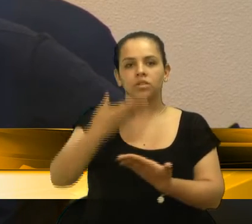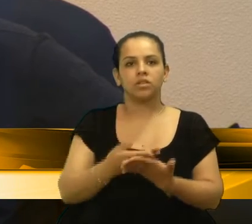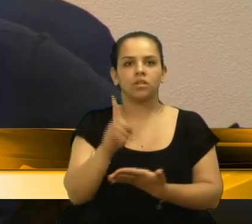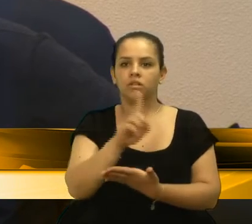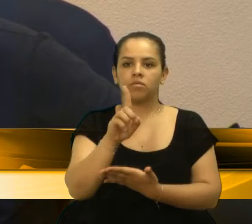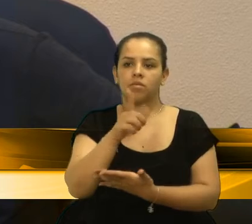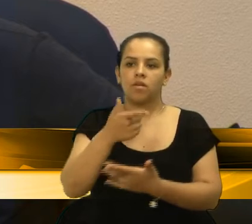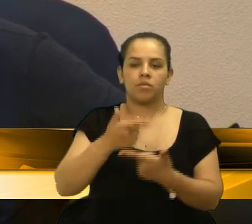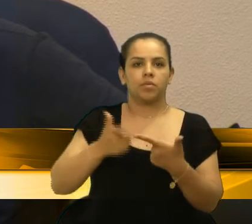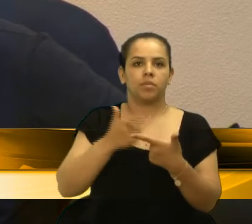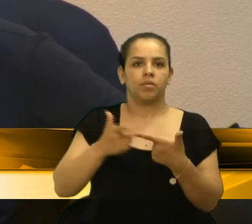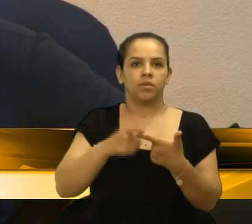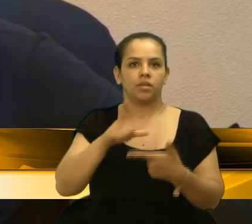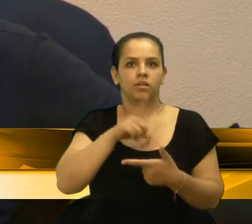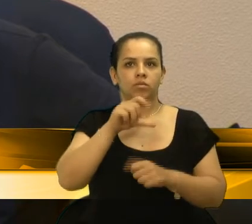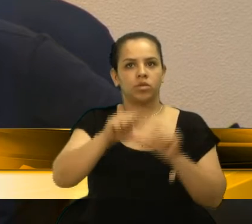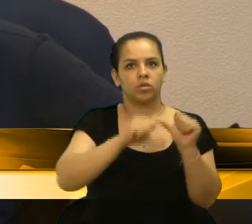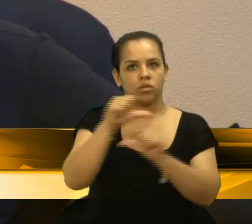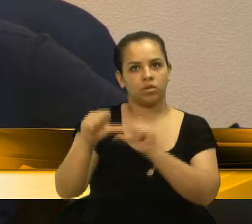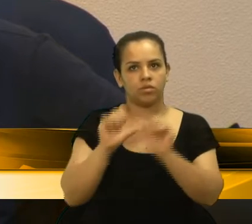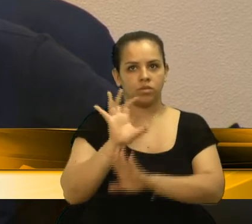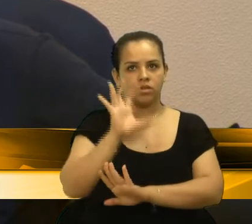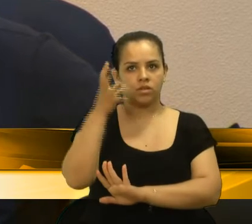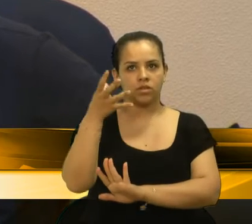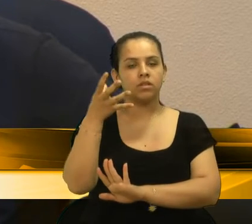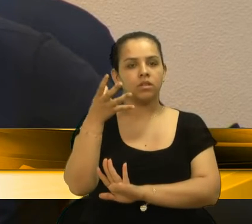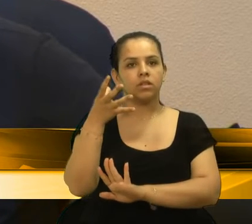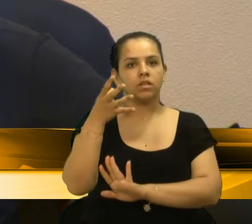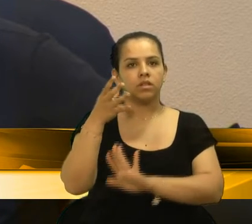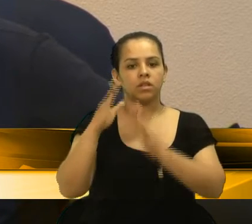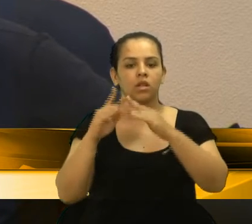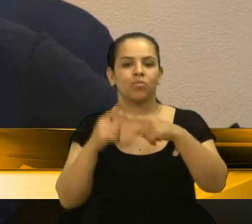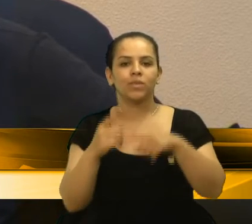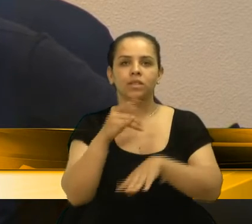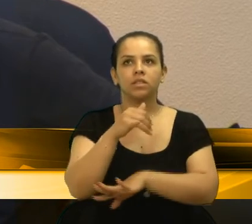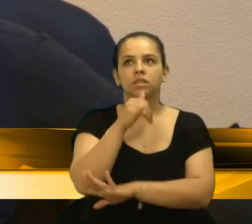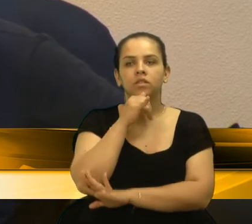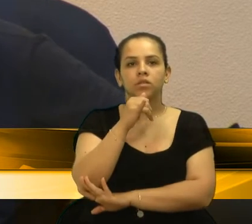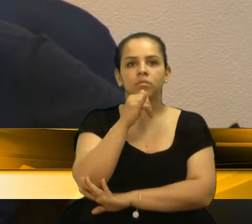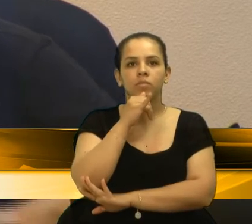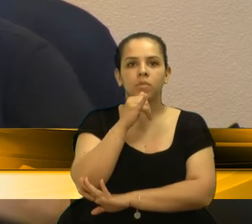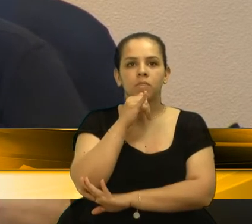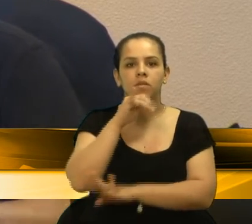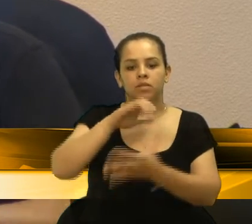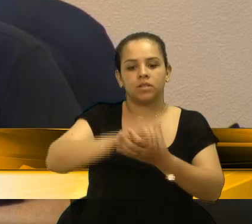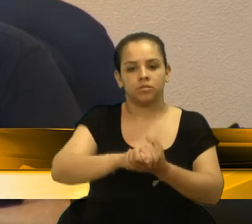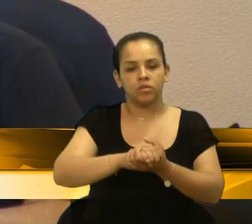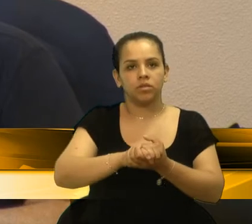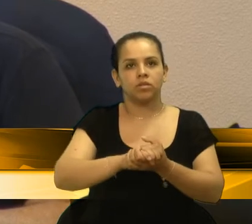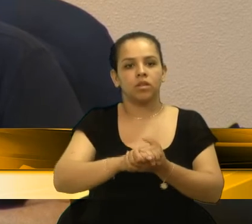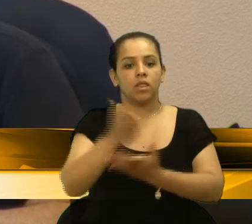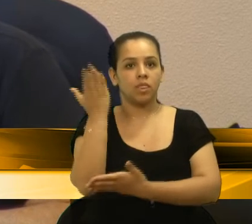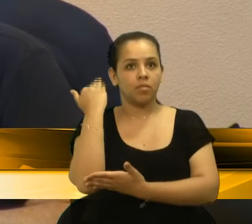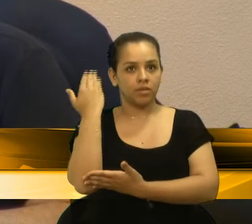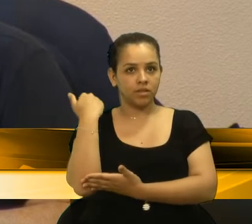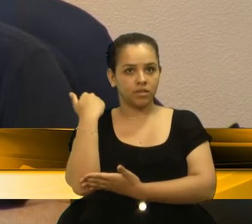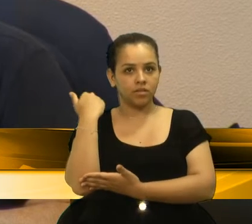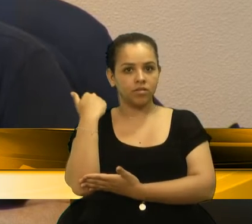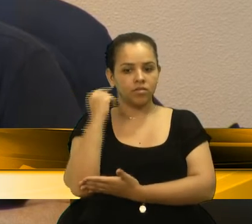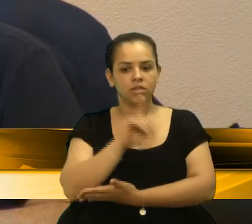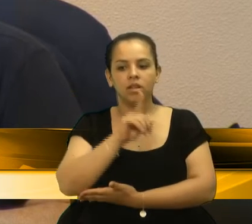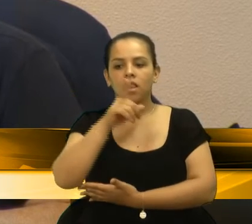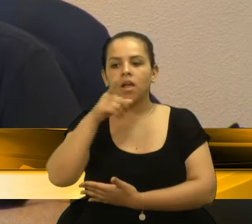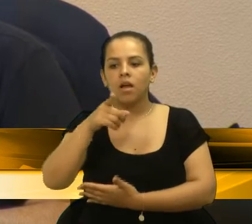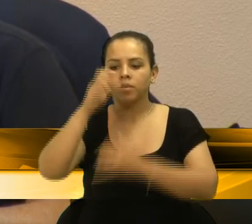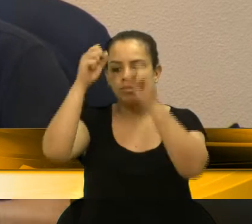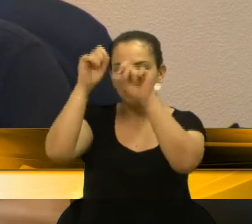no momento em que tem algumas mudanças, elas acontecem dentro da igreja. Por exemplo, vou usar um exemplo assim, a celebração do matrimônio. Até tempos atrás, até a gente ia dar uma